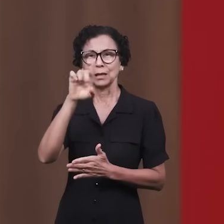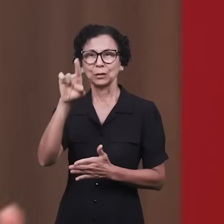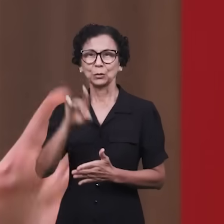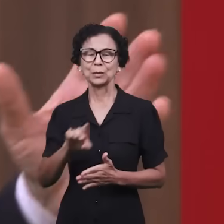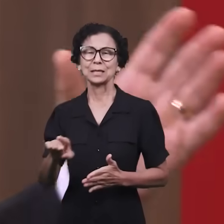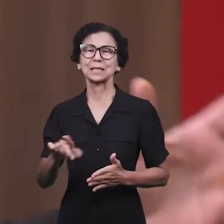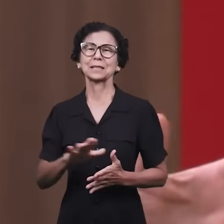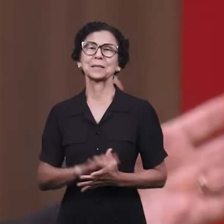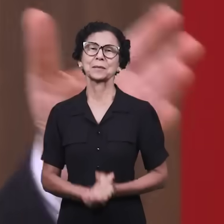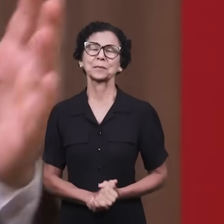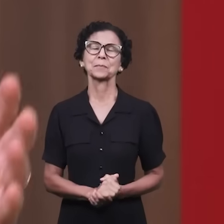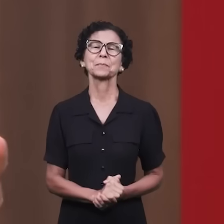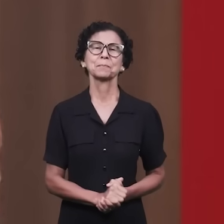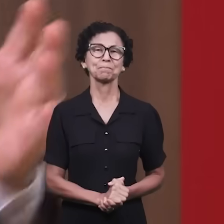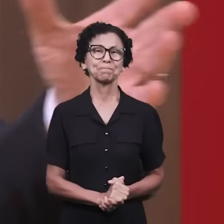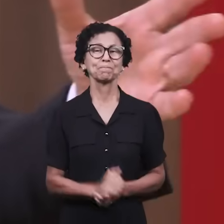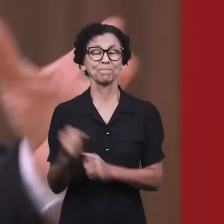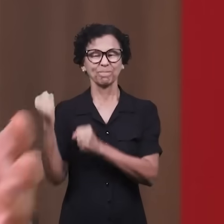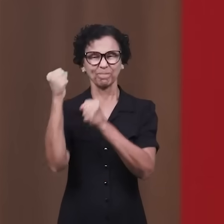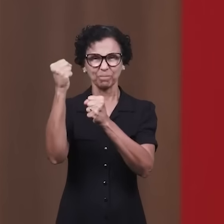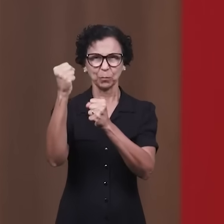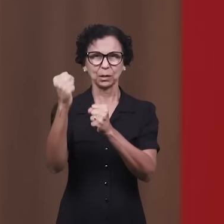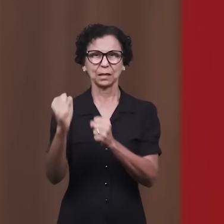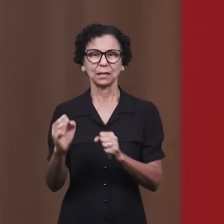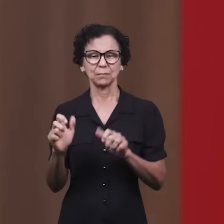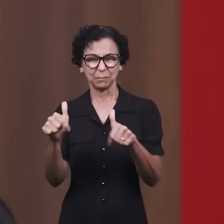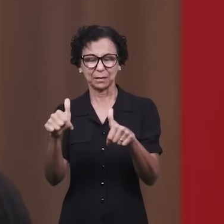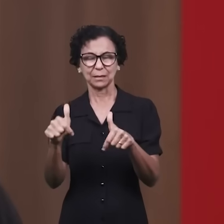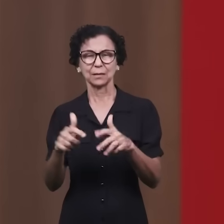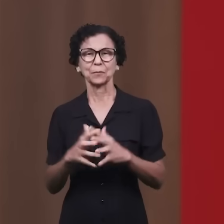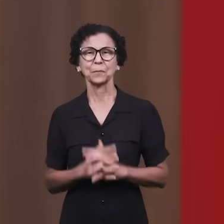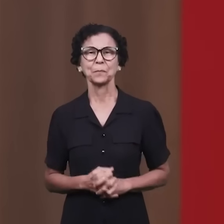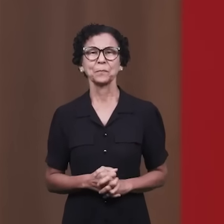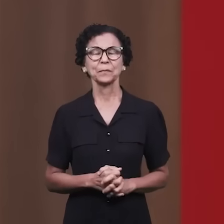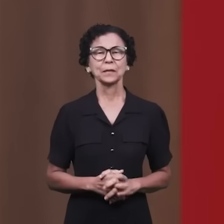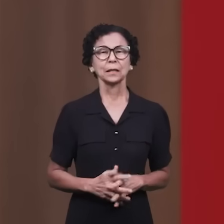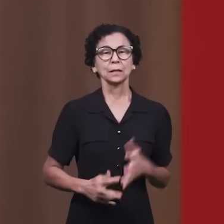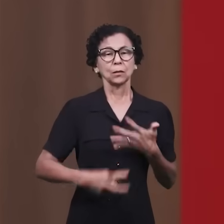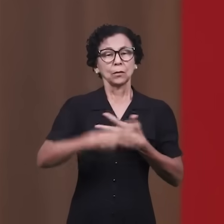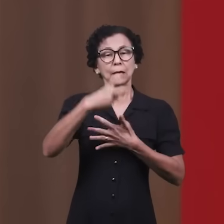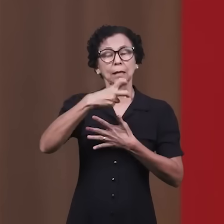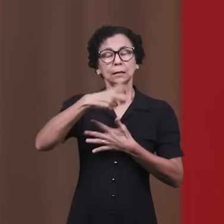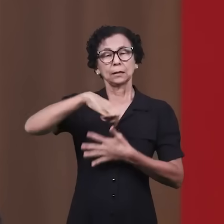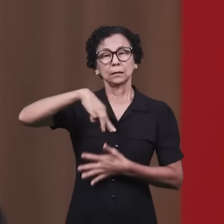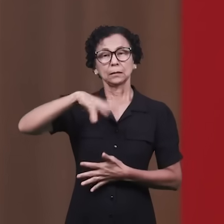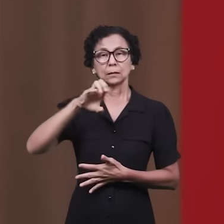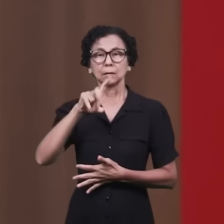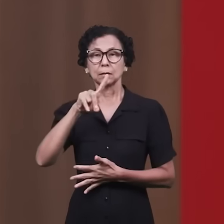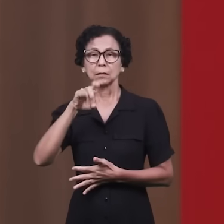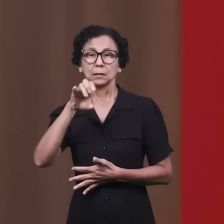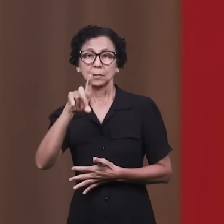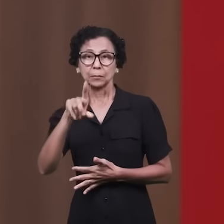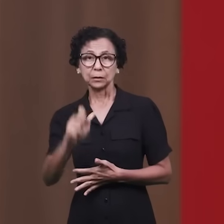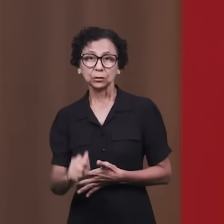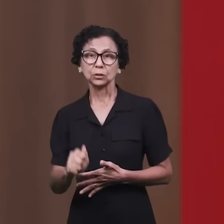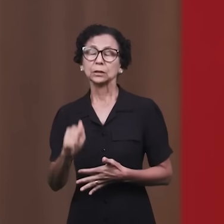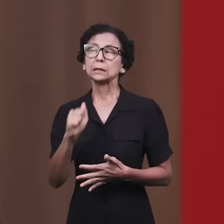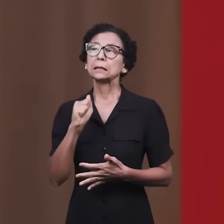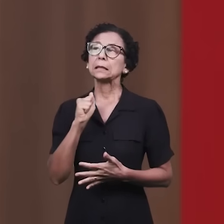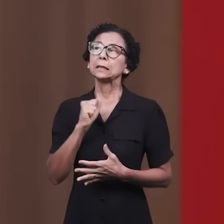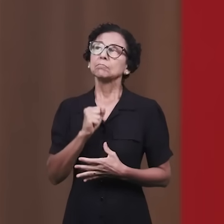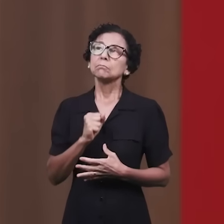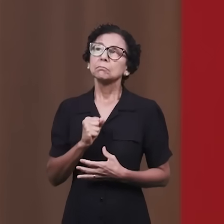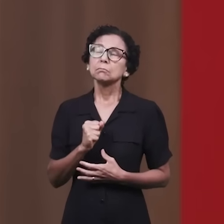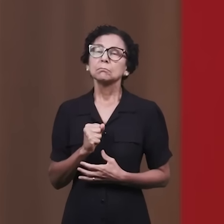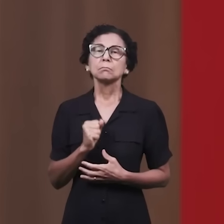surgisse. Então, quando se fala de quinta medida, que nós falamos de algo que o homem não vai explicar nunca, ele só alcança pelo Espírito Santo,